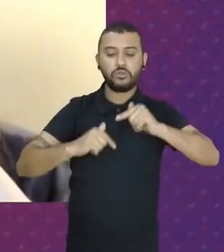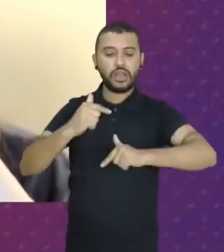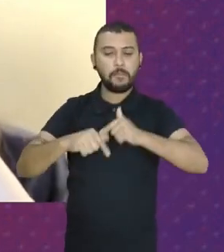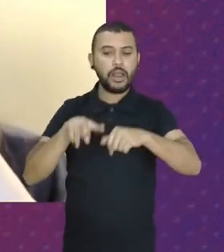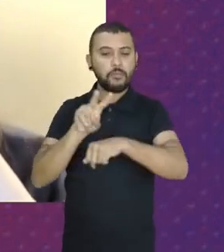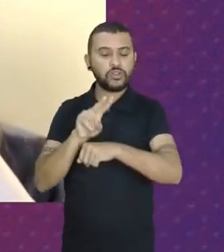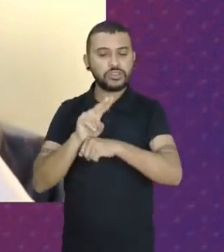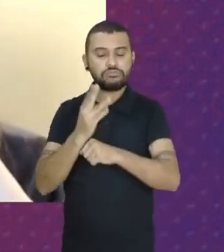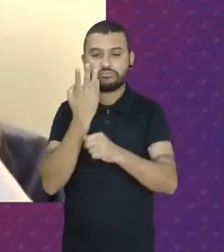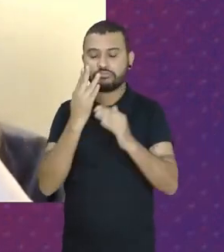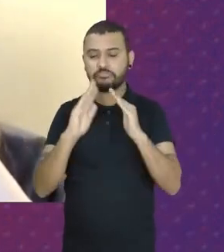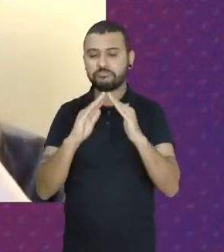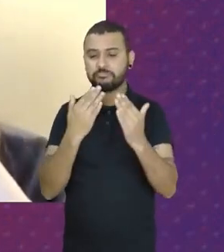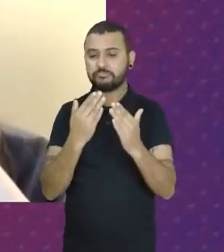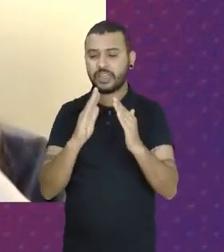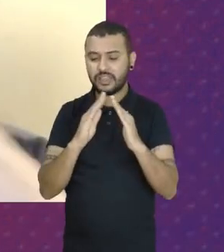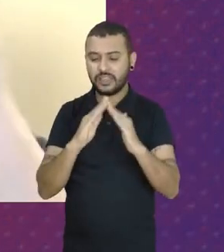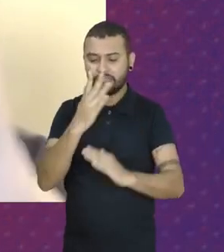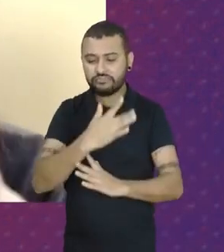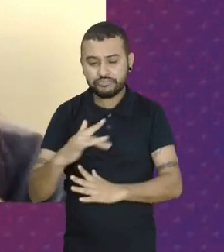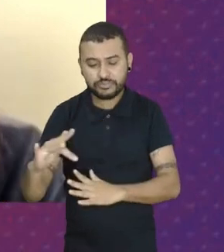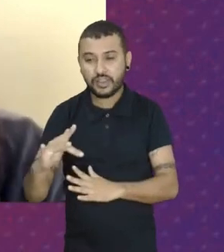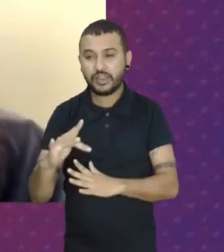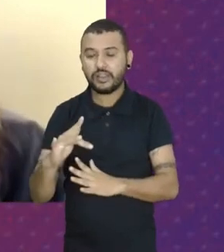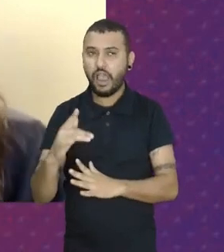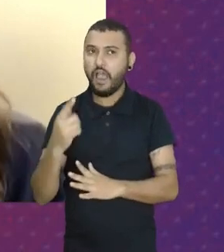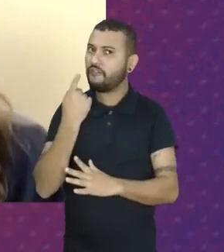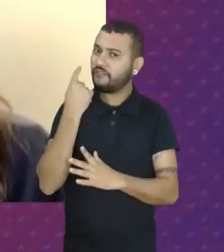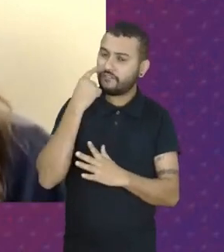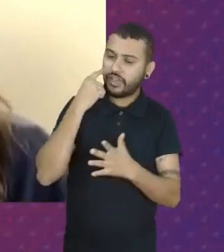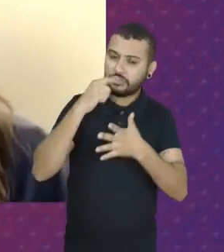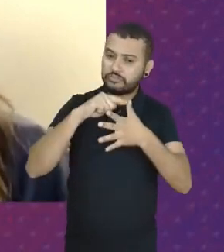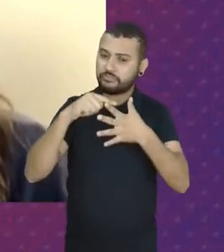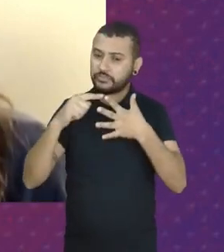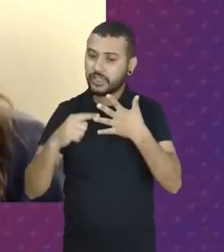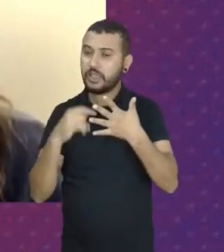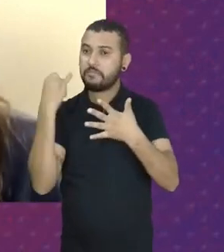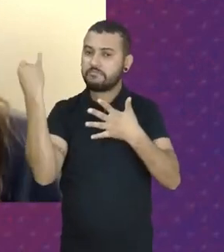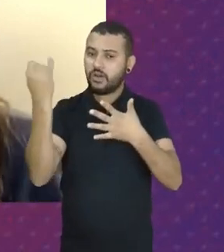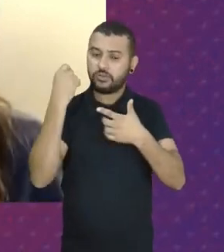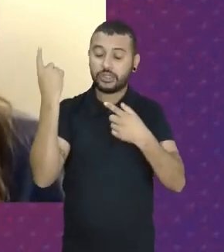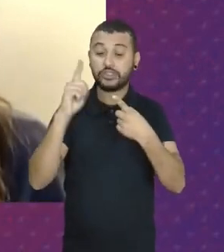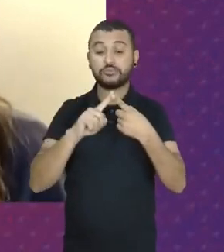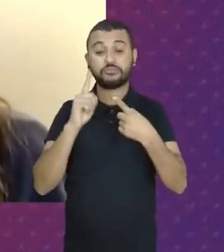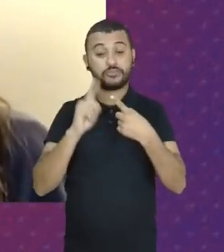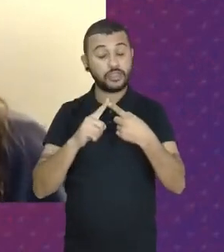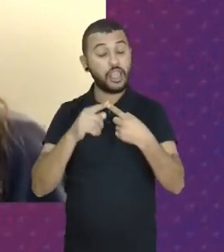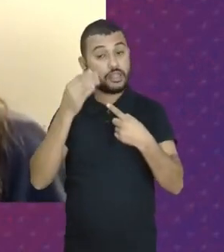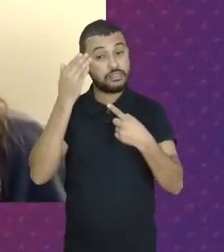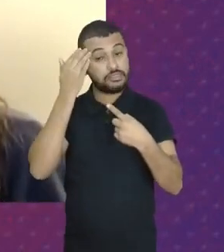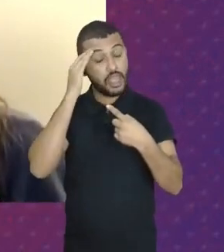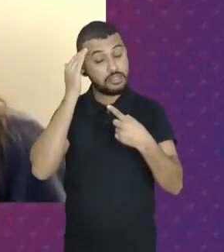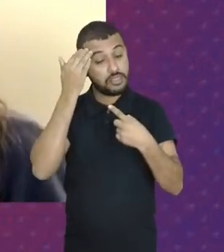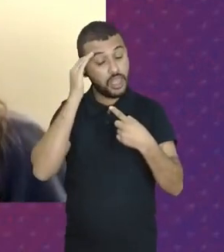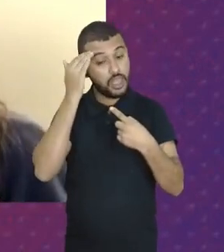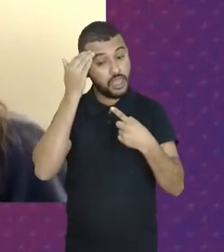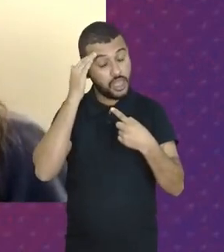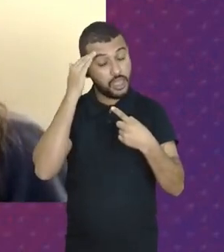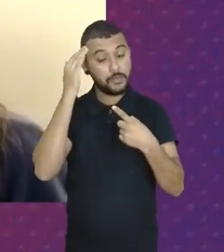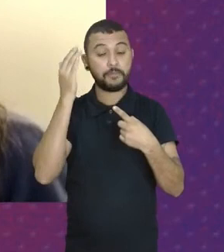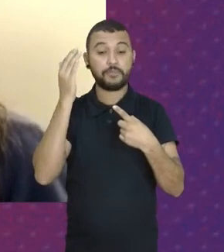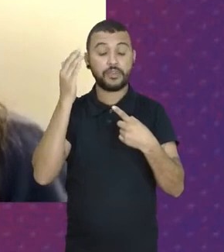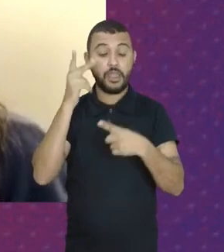gente vê alguns aspectos importantes para a nossa conversa. Entender, né, que